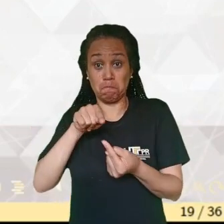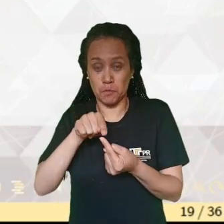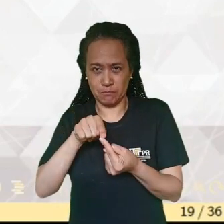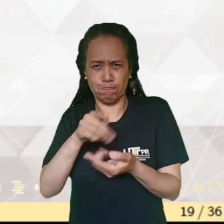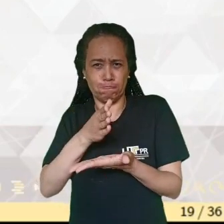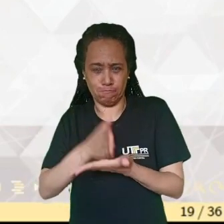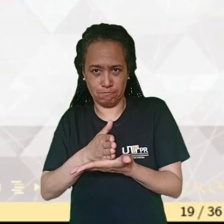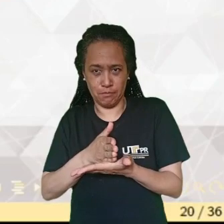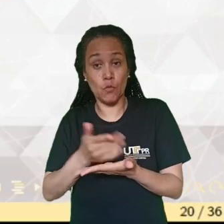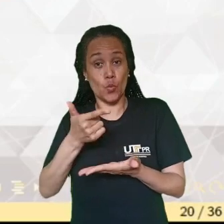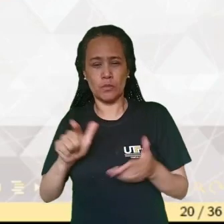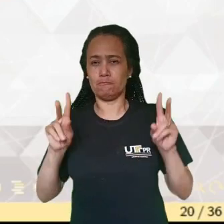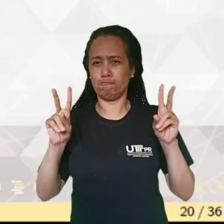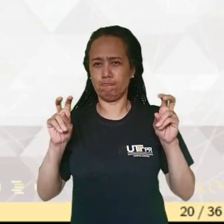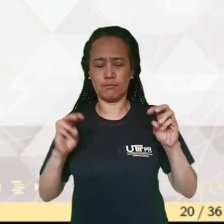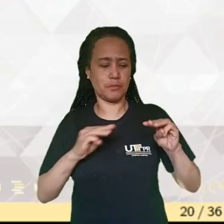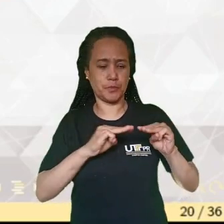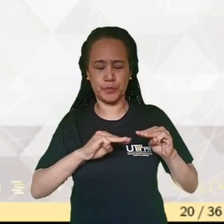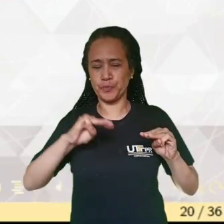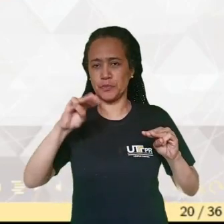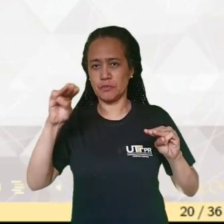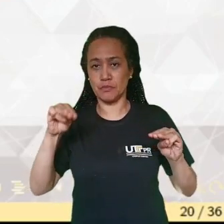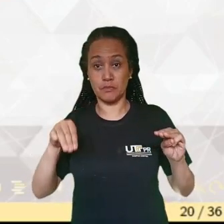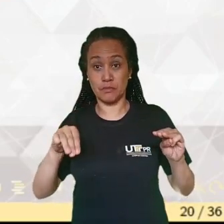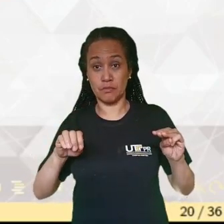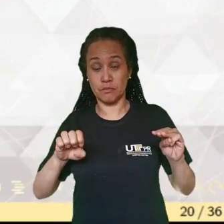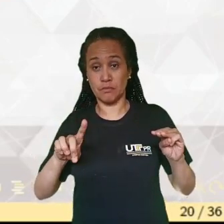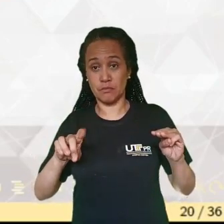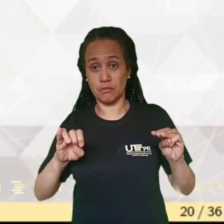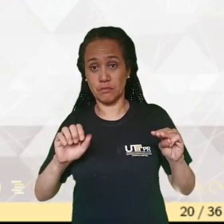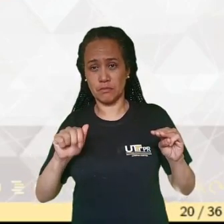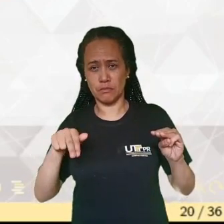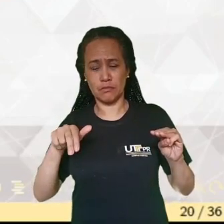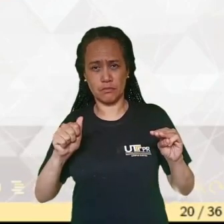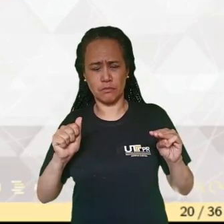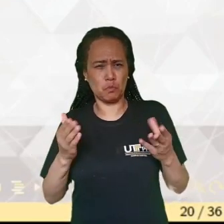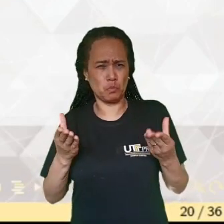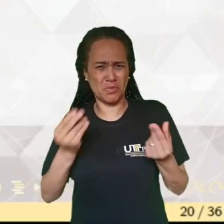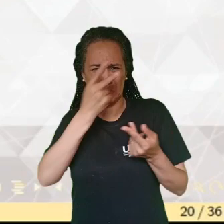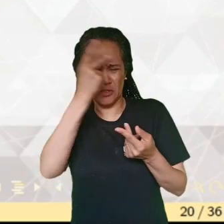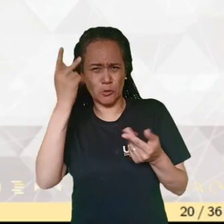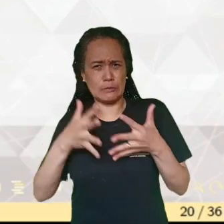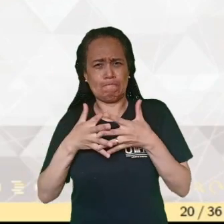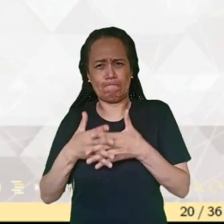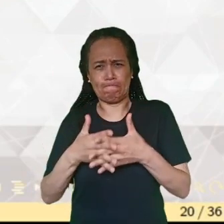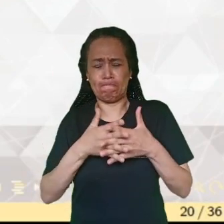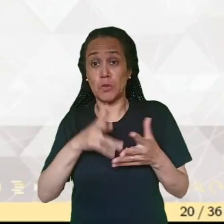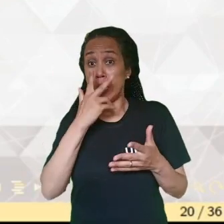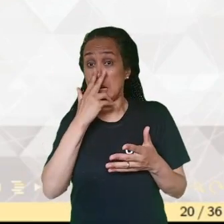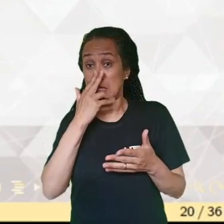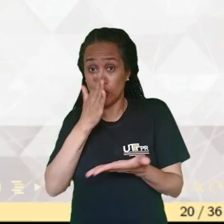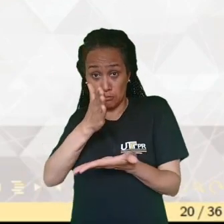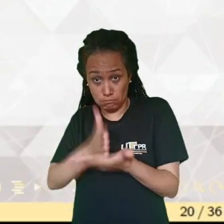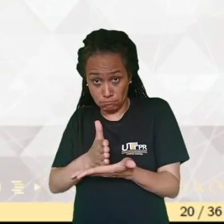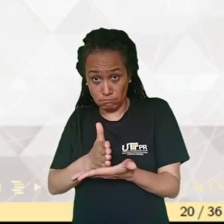seus dados, o próximo elemento é a mediana, que muitas vezes o pessoal confunde, achando que a média é o ponto do meio. Não, o ponto do meio